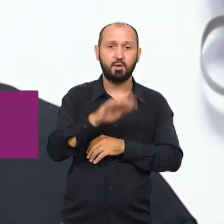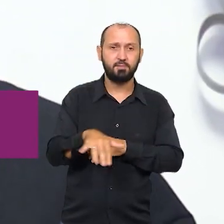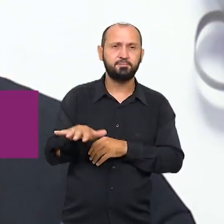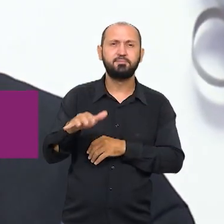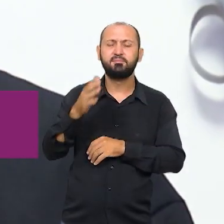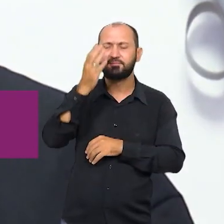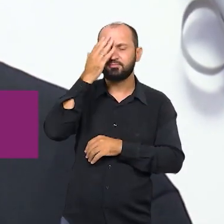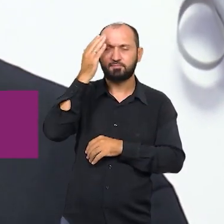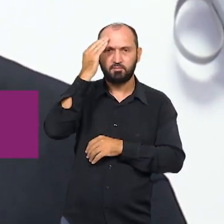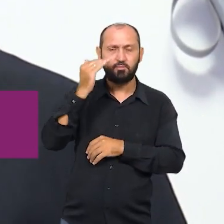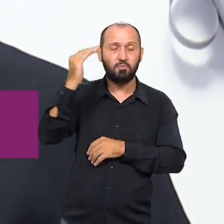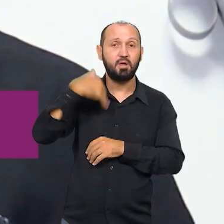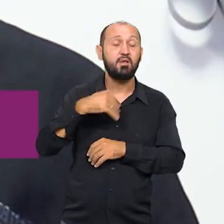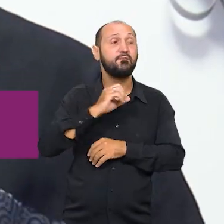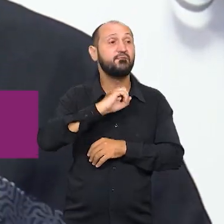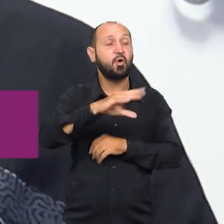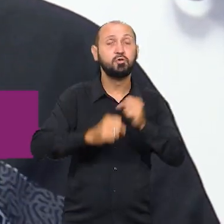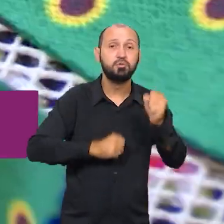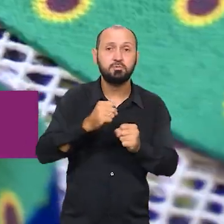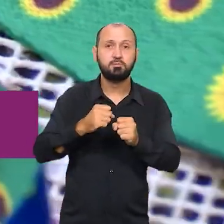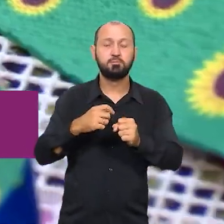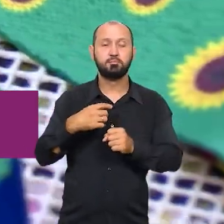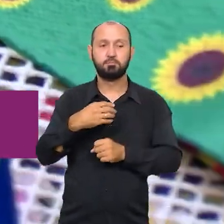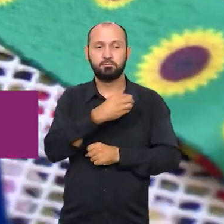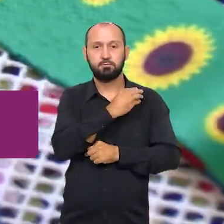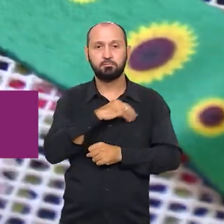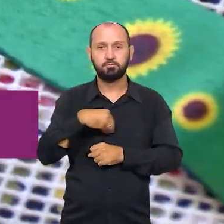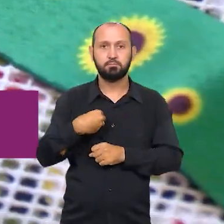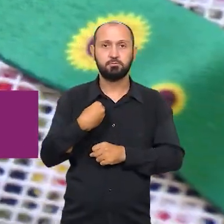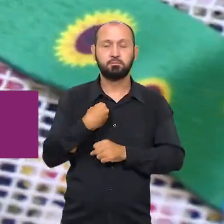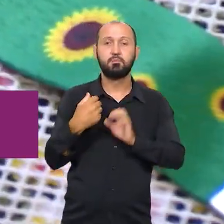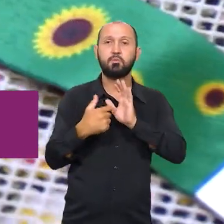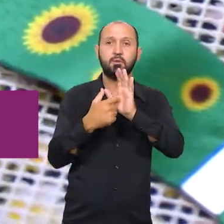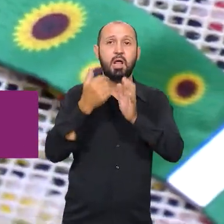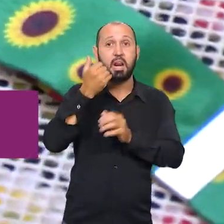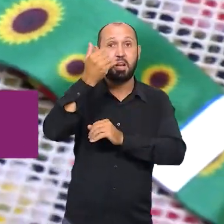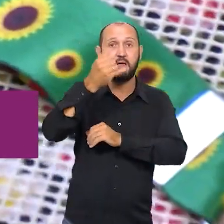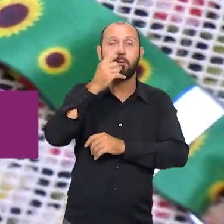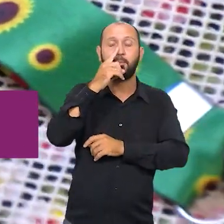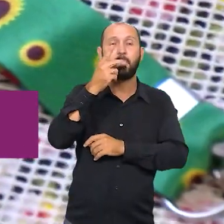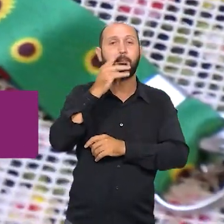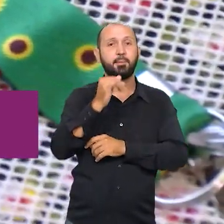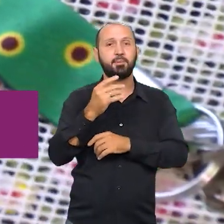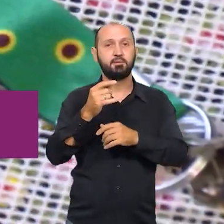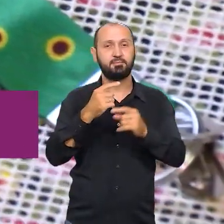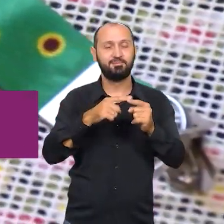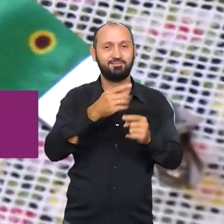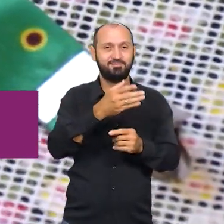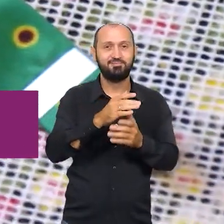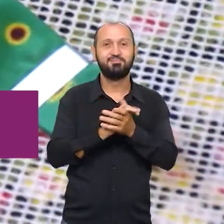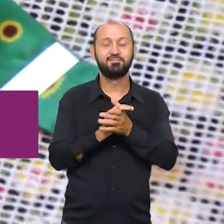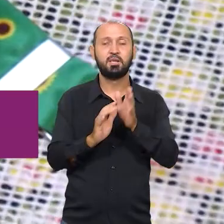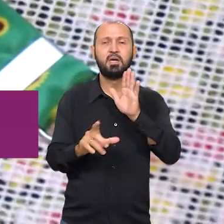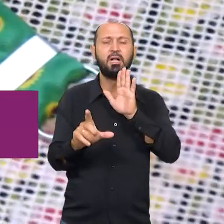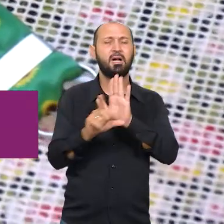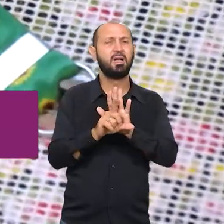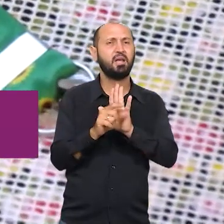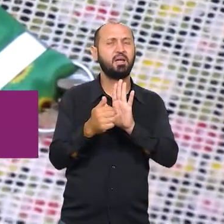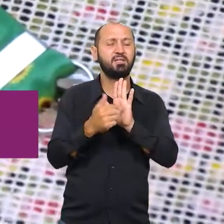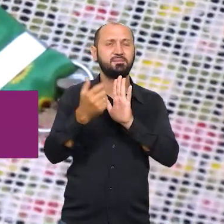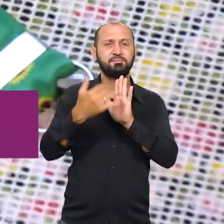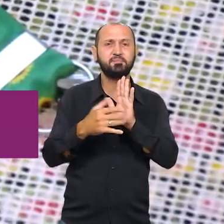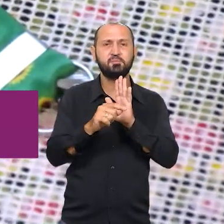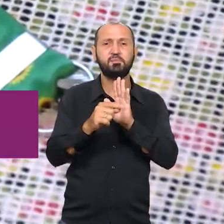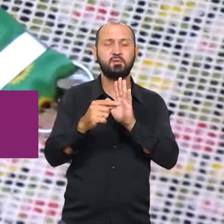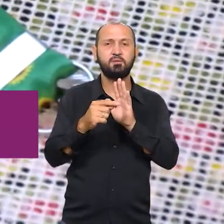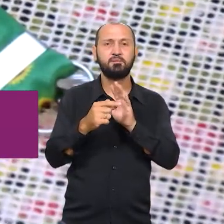às vezes ele foge, tá ali a identificação, ó, liga para o pai dele, é autista. Então, essa lei, eu falo assim, que ela tem sido